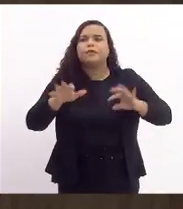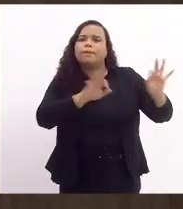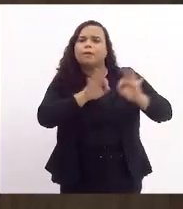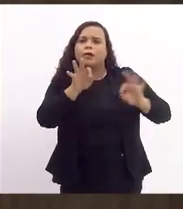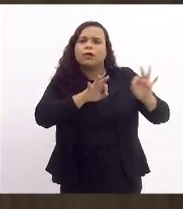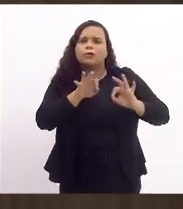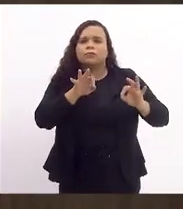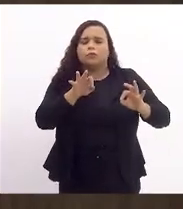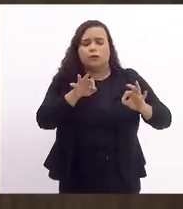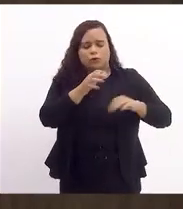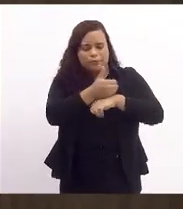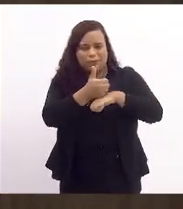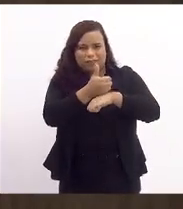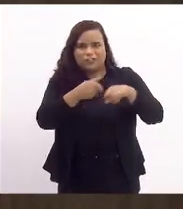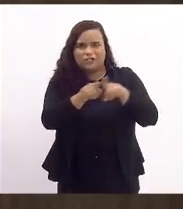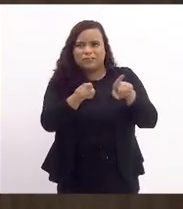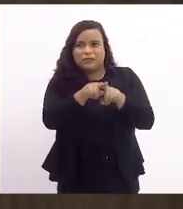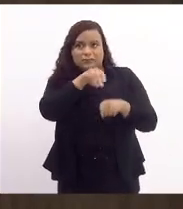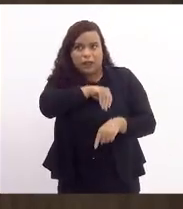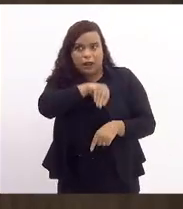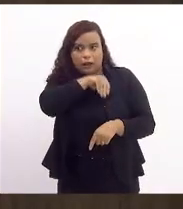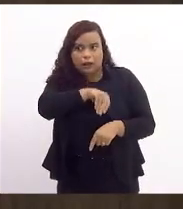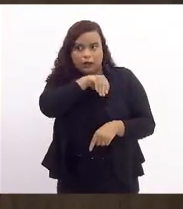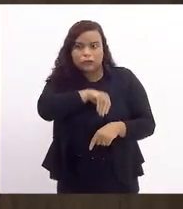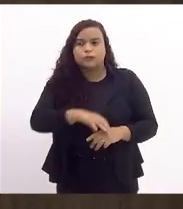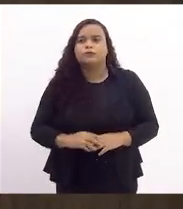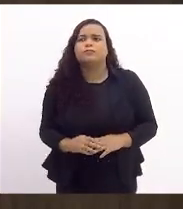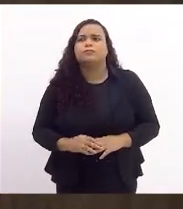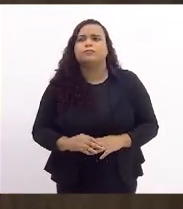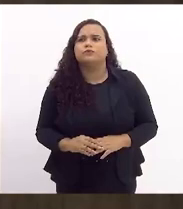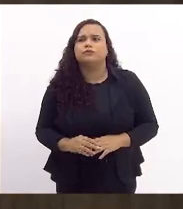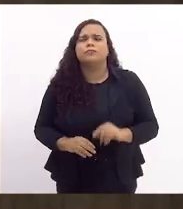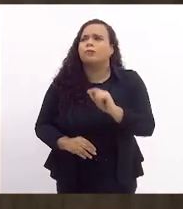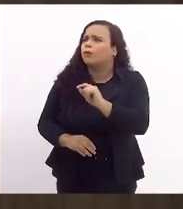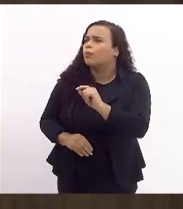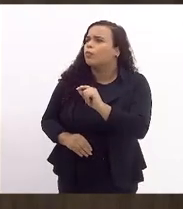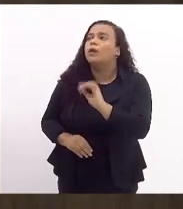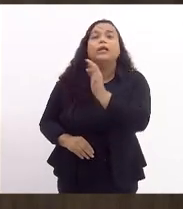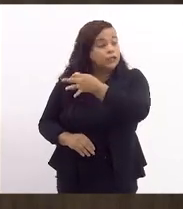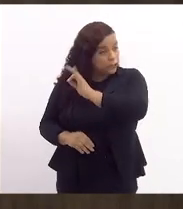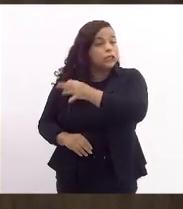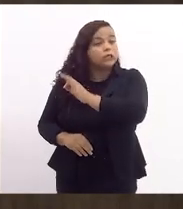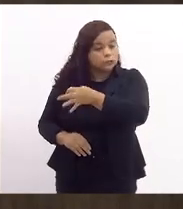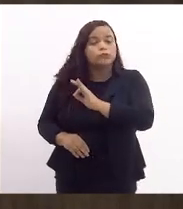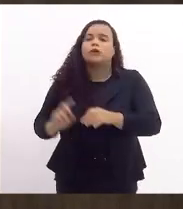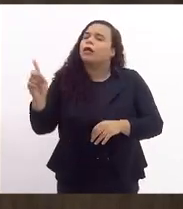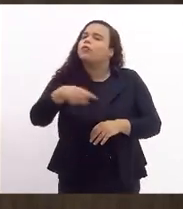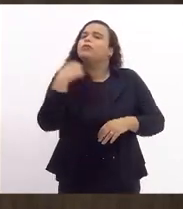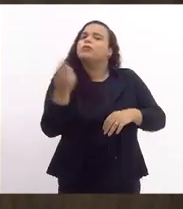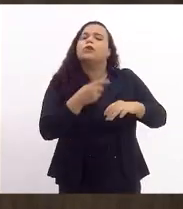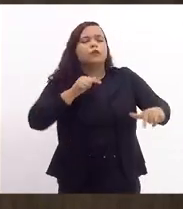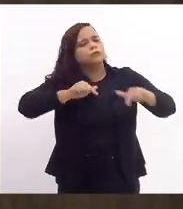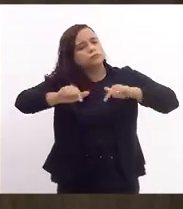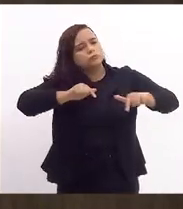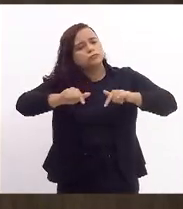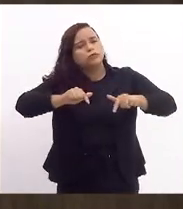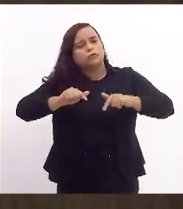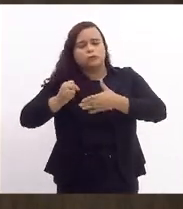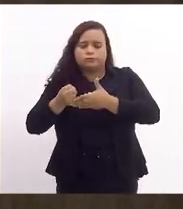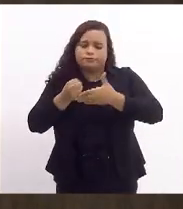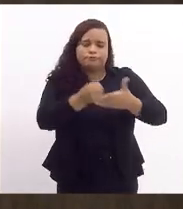carreira e salário Oi is nós nós estamos fazendo aqui